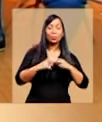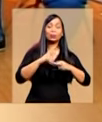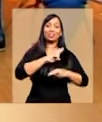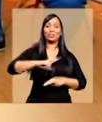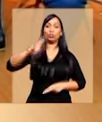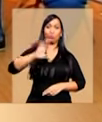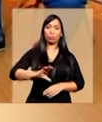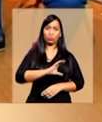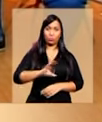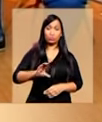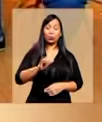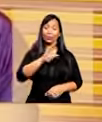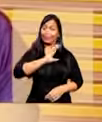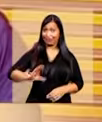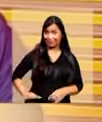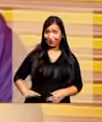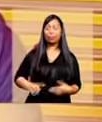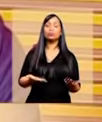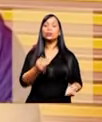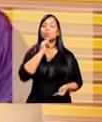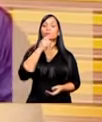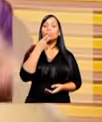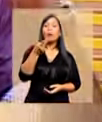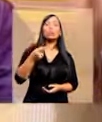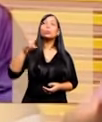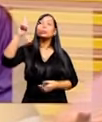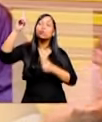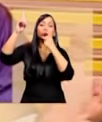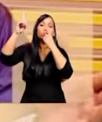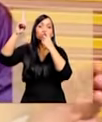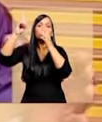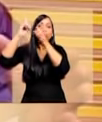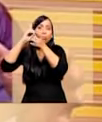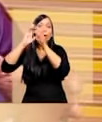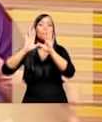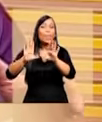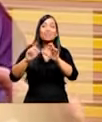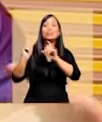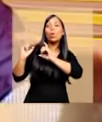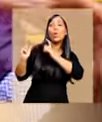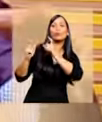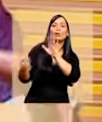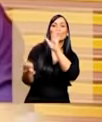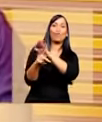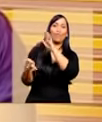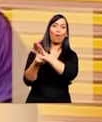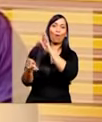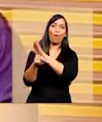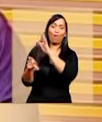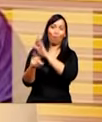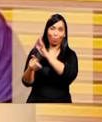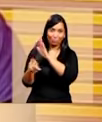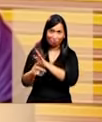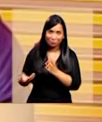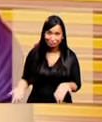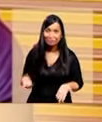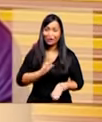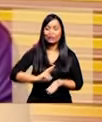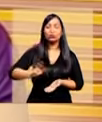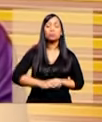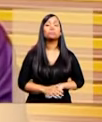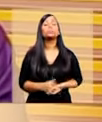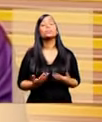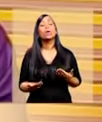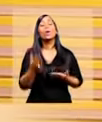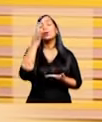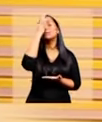da religião cristã, é que hoje em dia se fala muito em espiritualidade sem estar ligado à tradição religiosa. Tá,